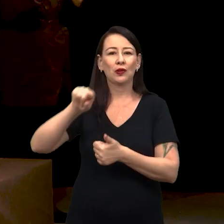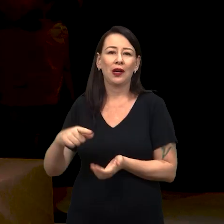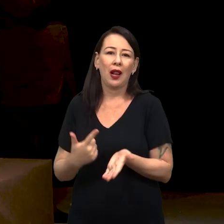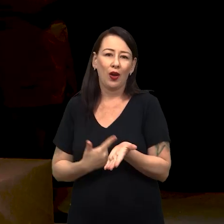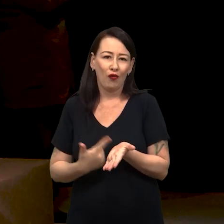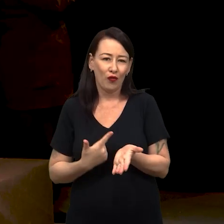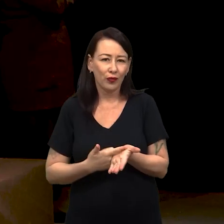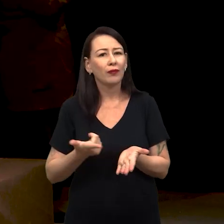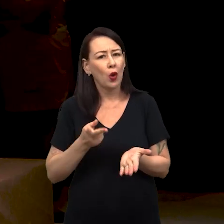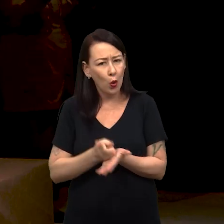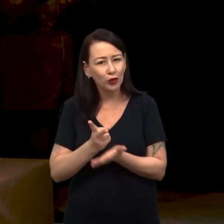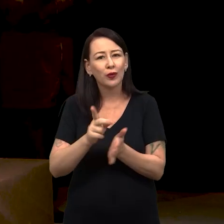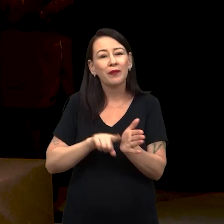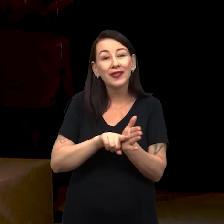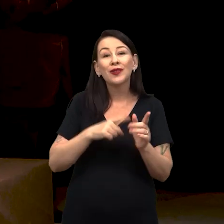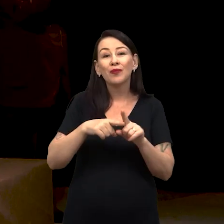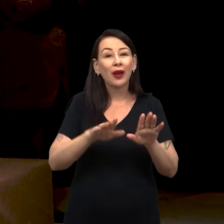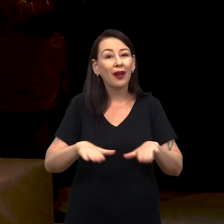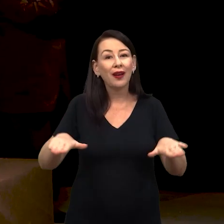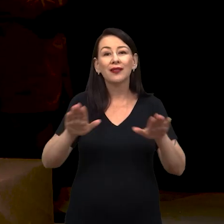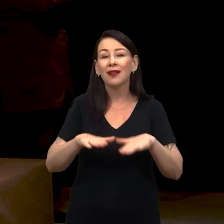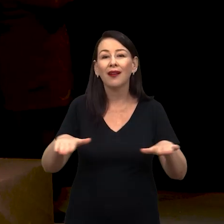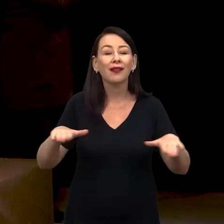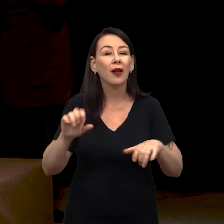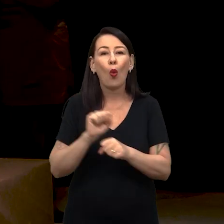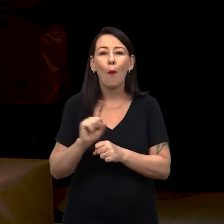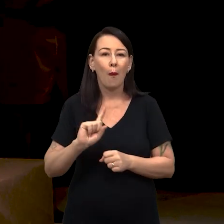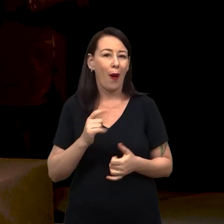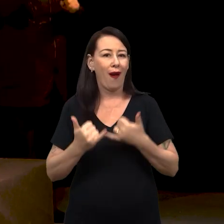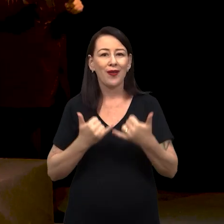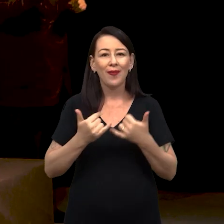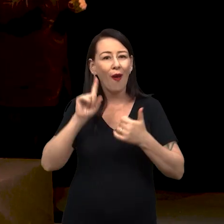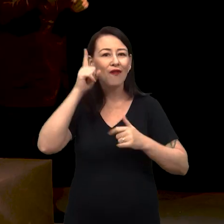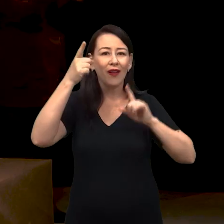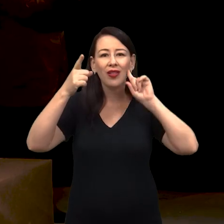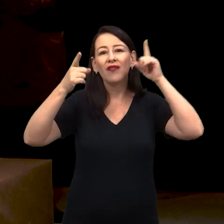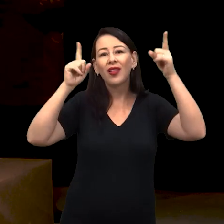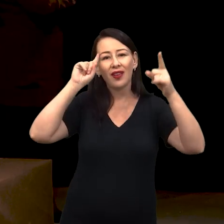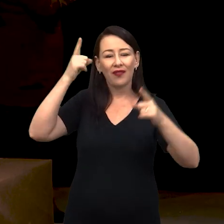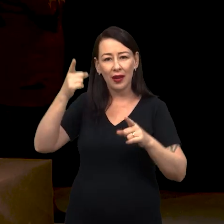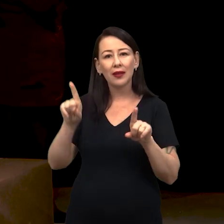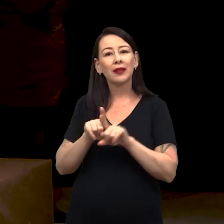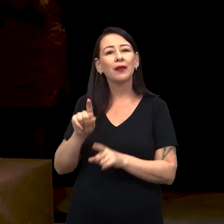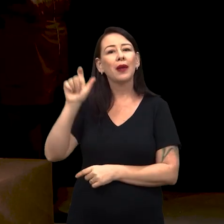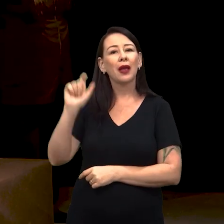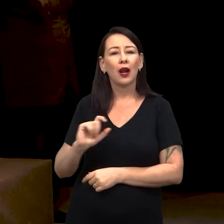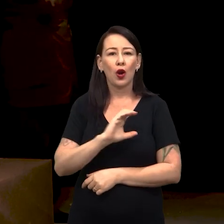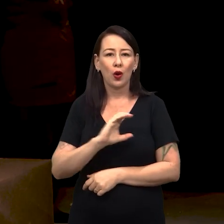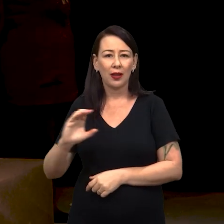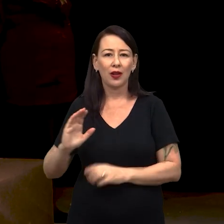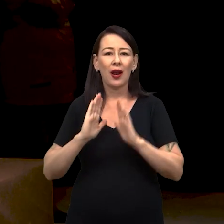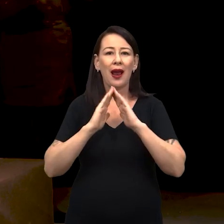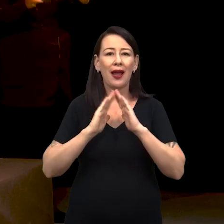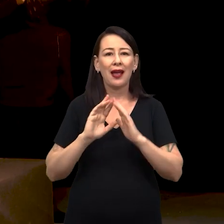virou esse livro e a gente continua pesquisando nesse lugar porque as crianças não pararam de brincar, continuam inventando. E eu coordeno